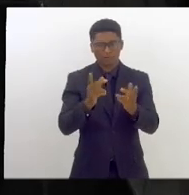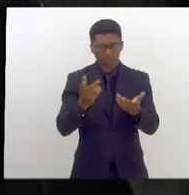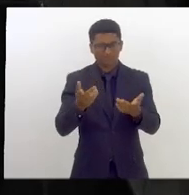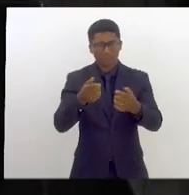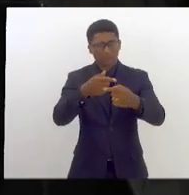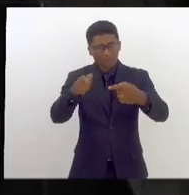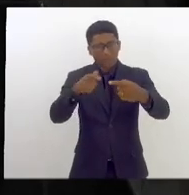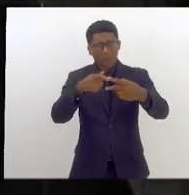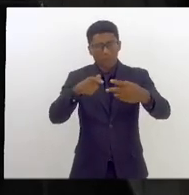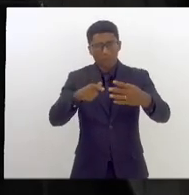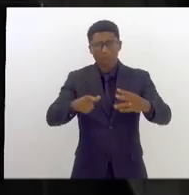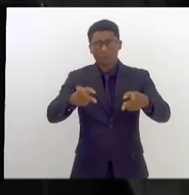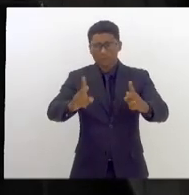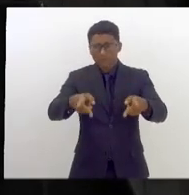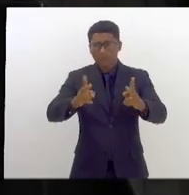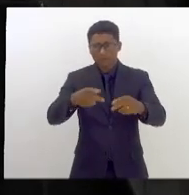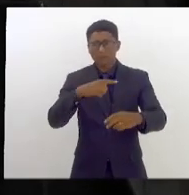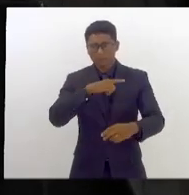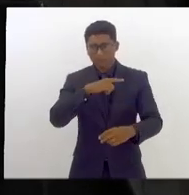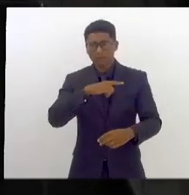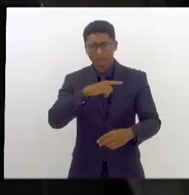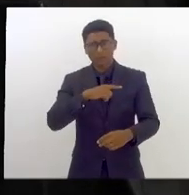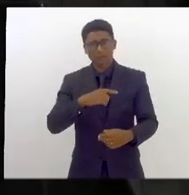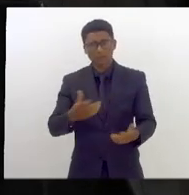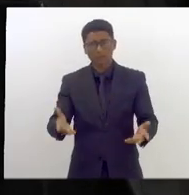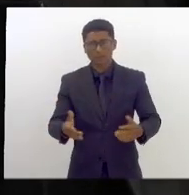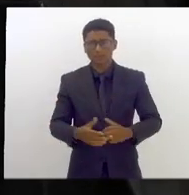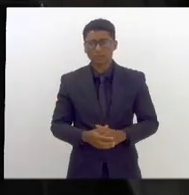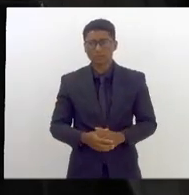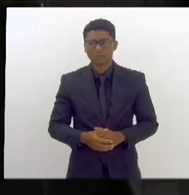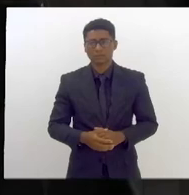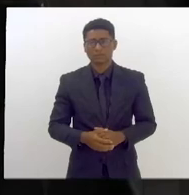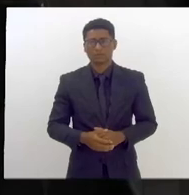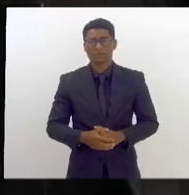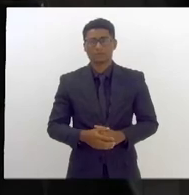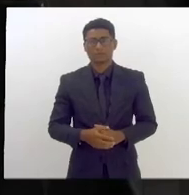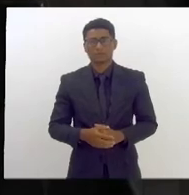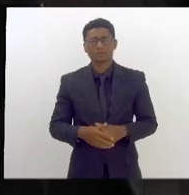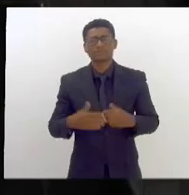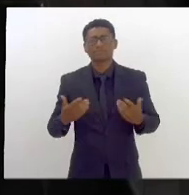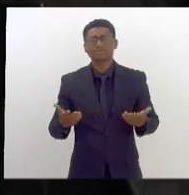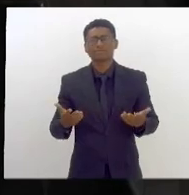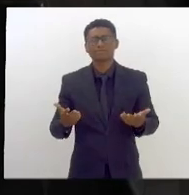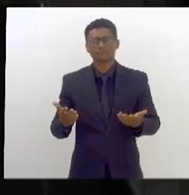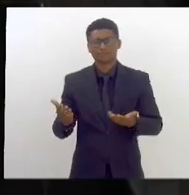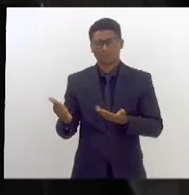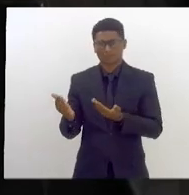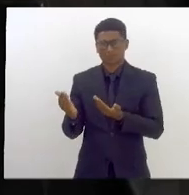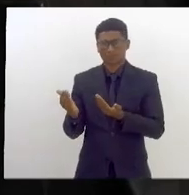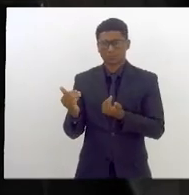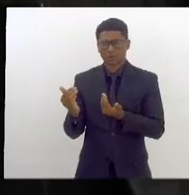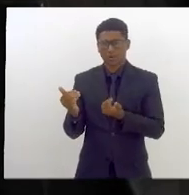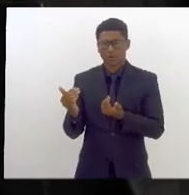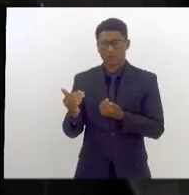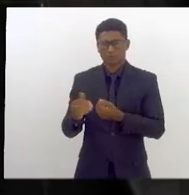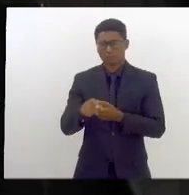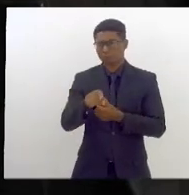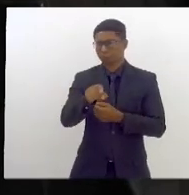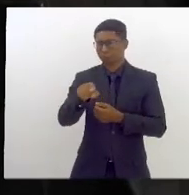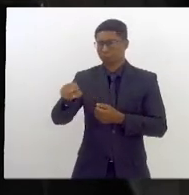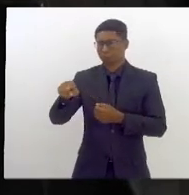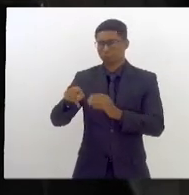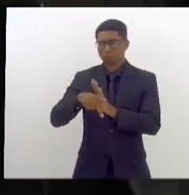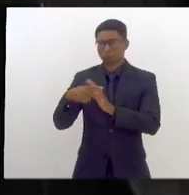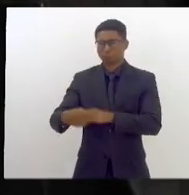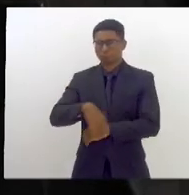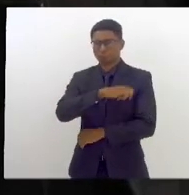tem uma operação dessa como é que a juventude Fluminense como é